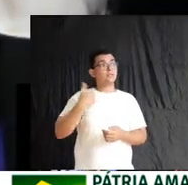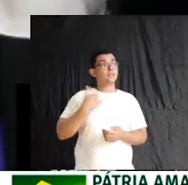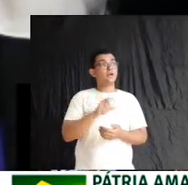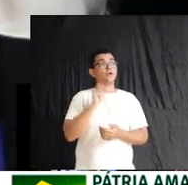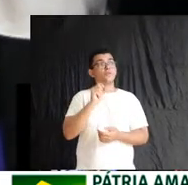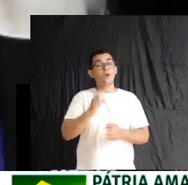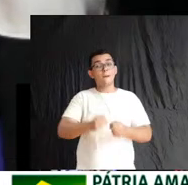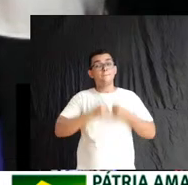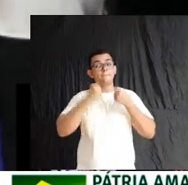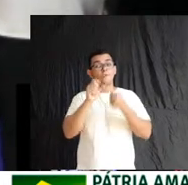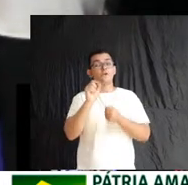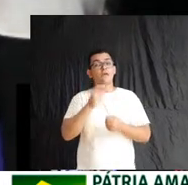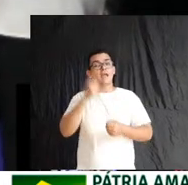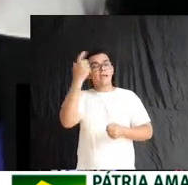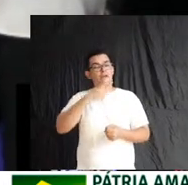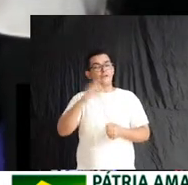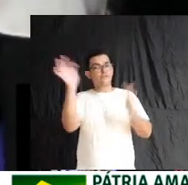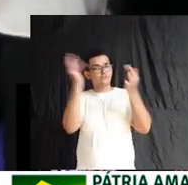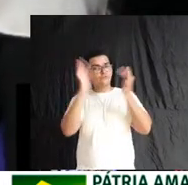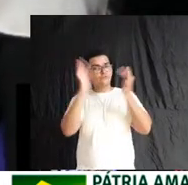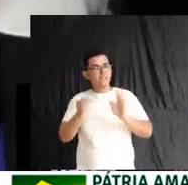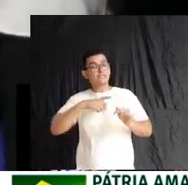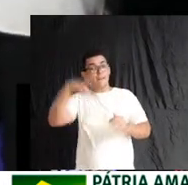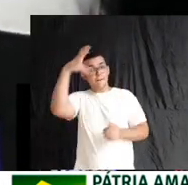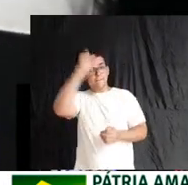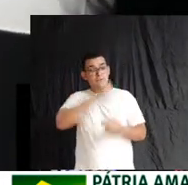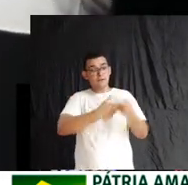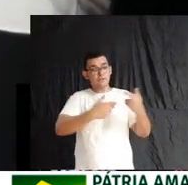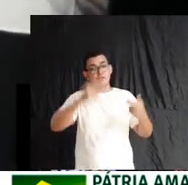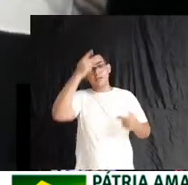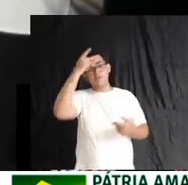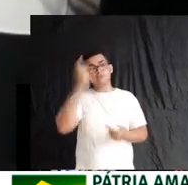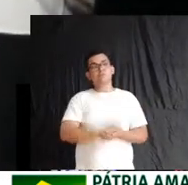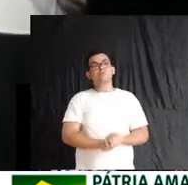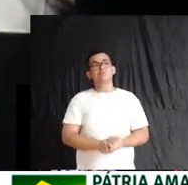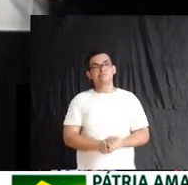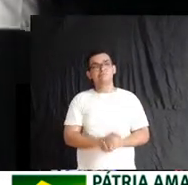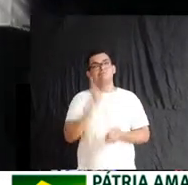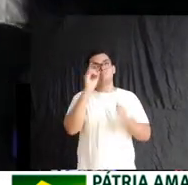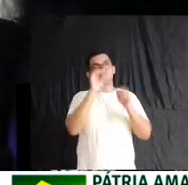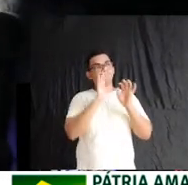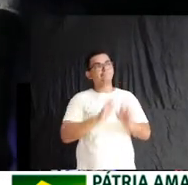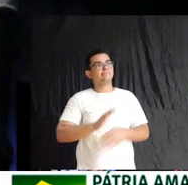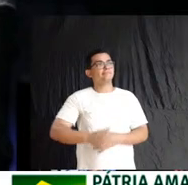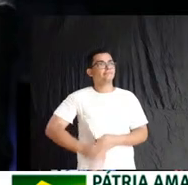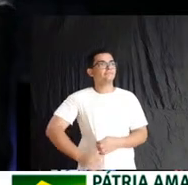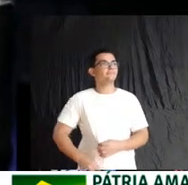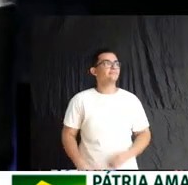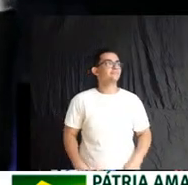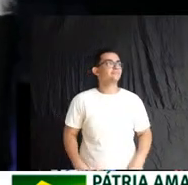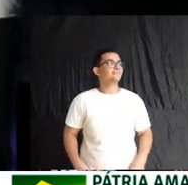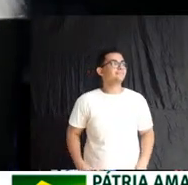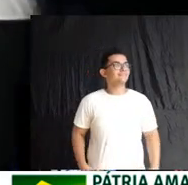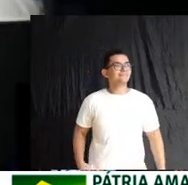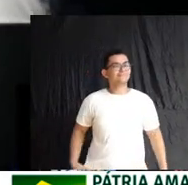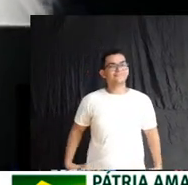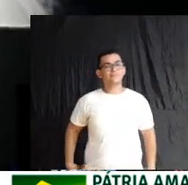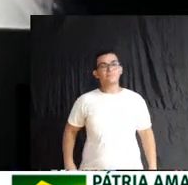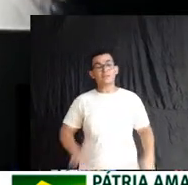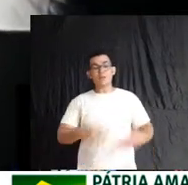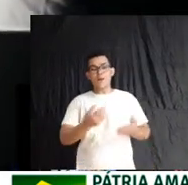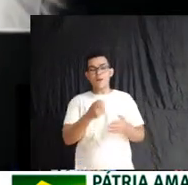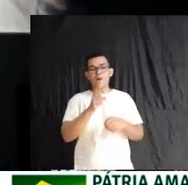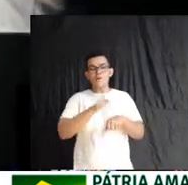já me sinto realmente privilegiada de ter aprendido com eles. Graças a Deus. Quando você falou, Joab, os olhos dele começou a